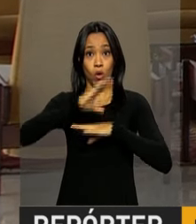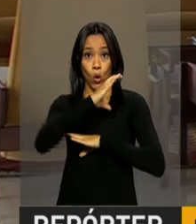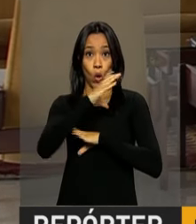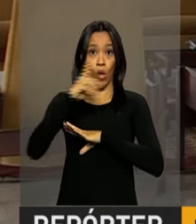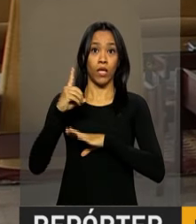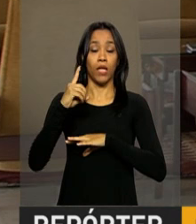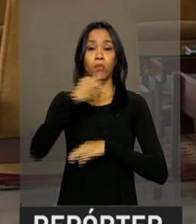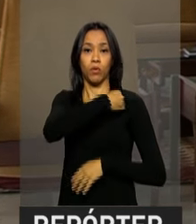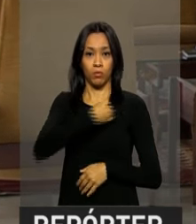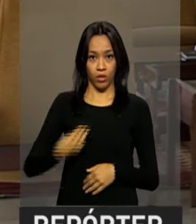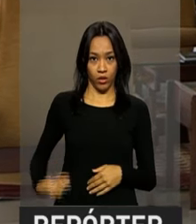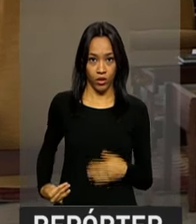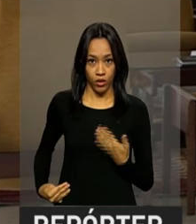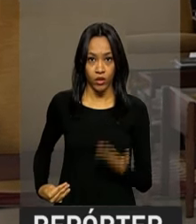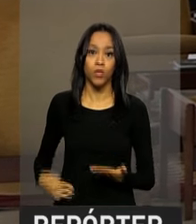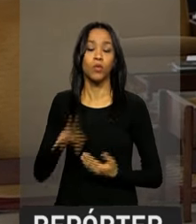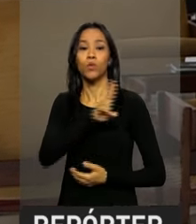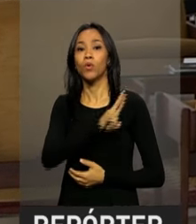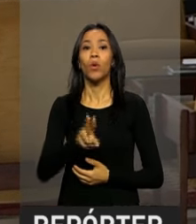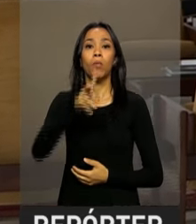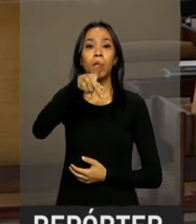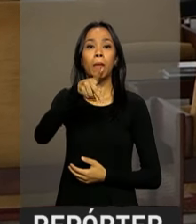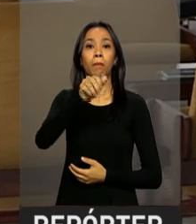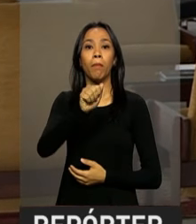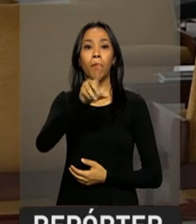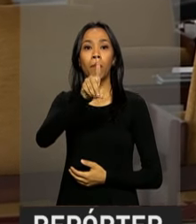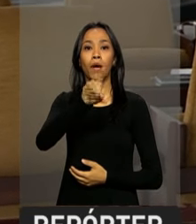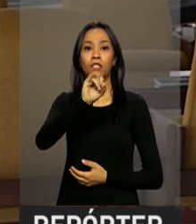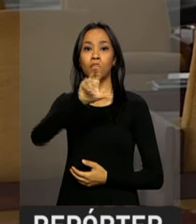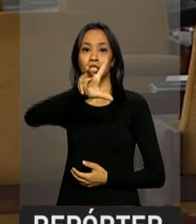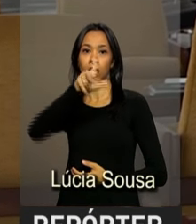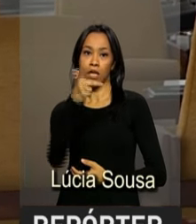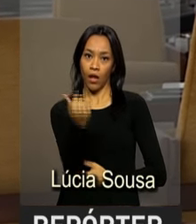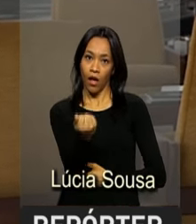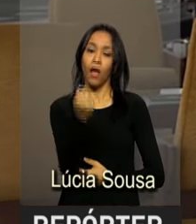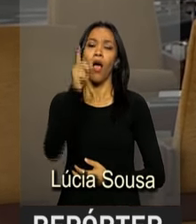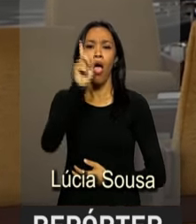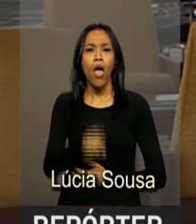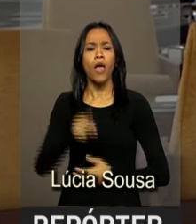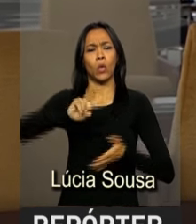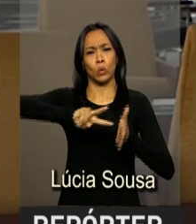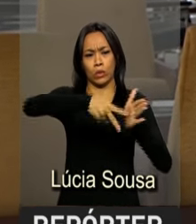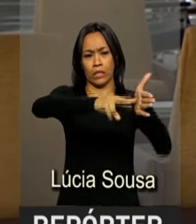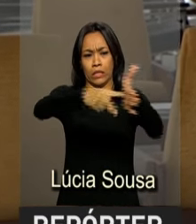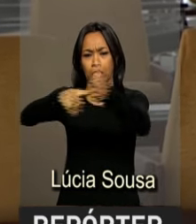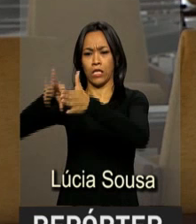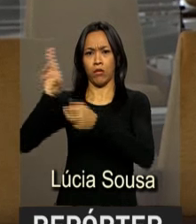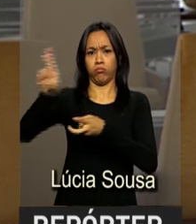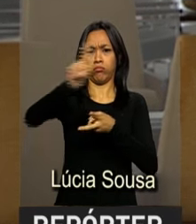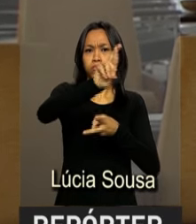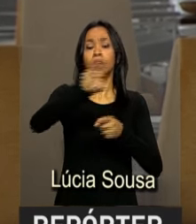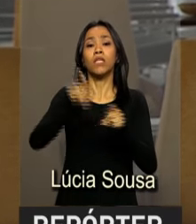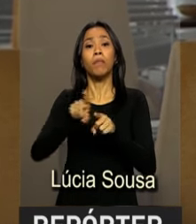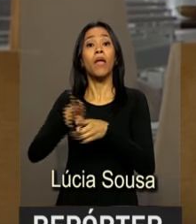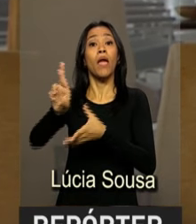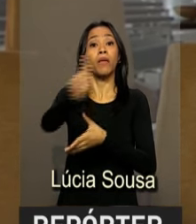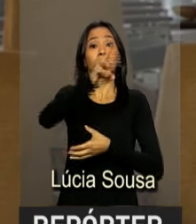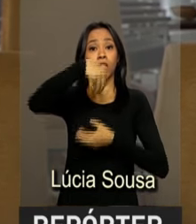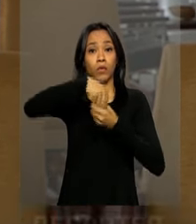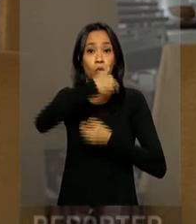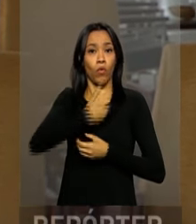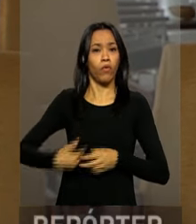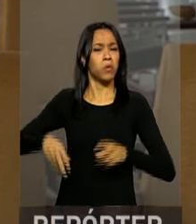da casa civil Eliseu Padilha reunião do grupo de trabalho com centrais sindicais e representantes do governo para discutir a